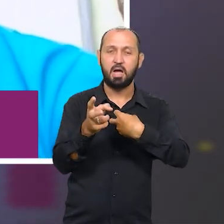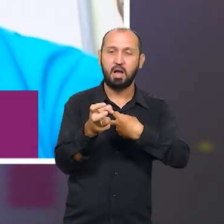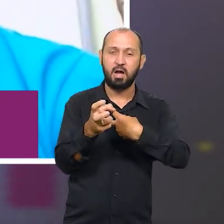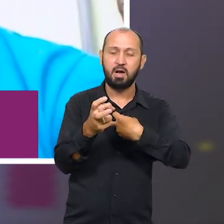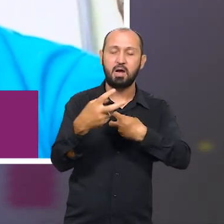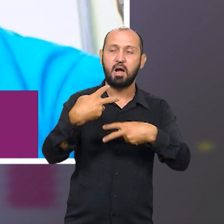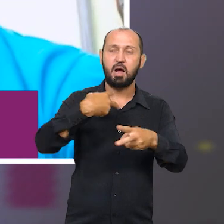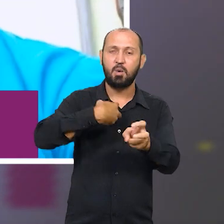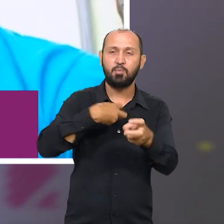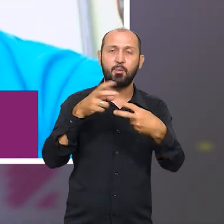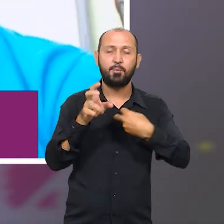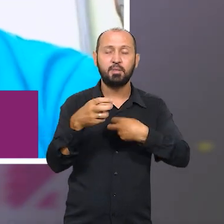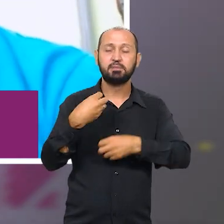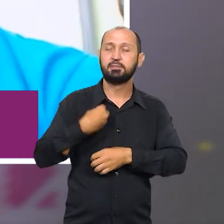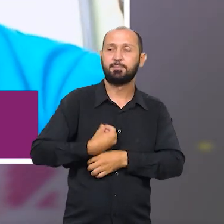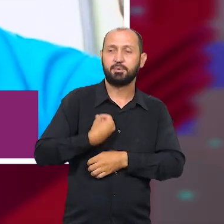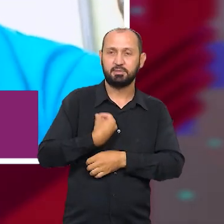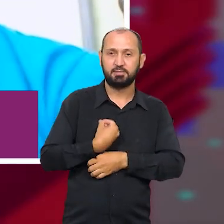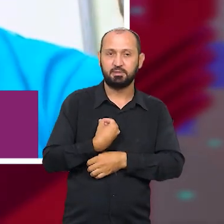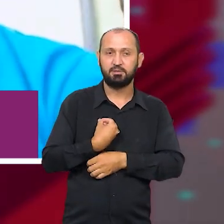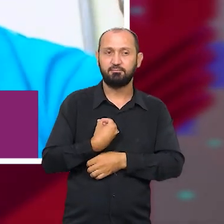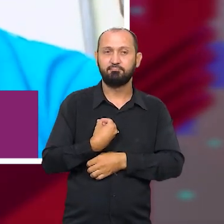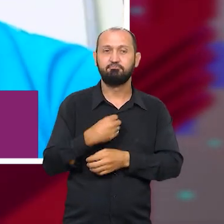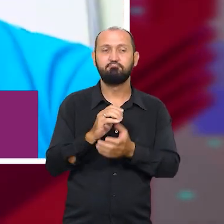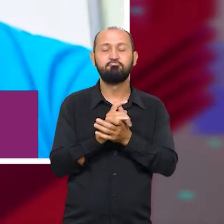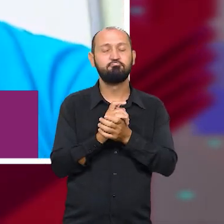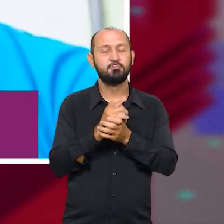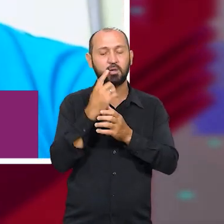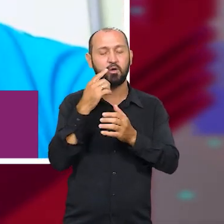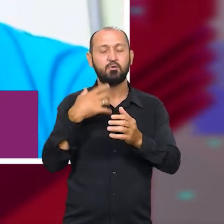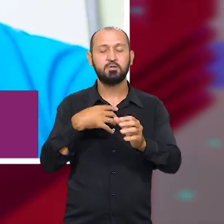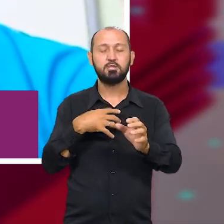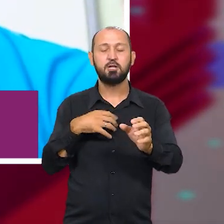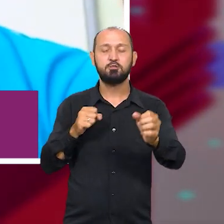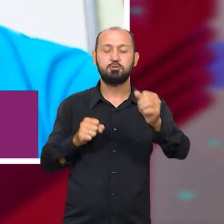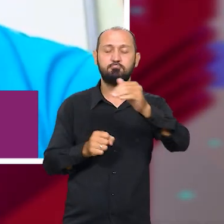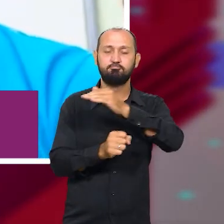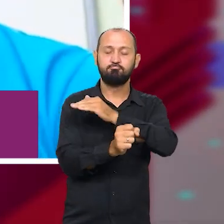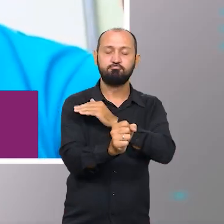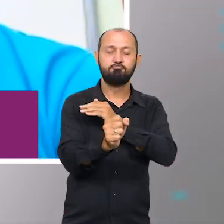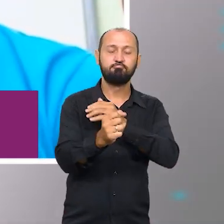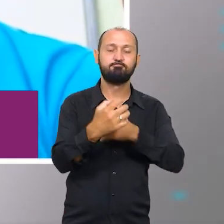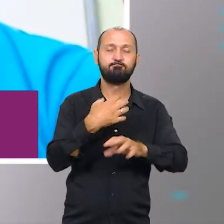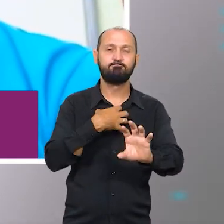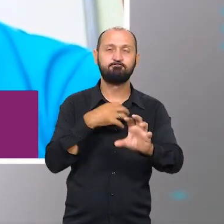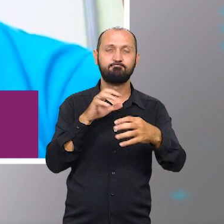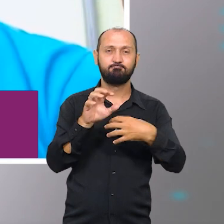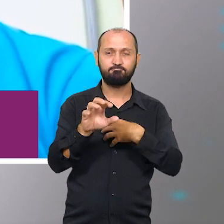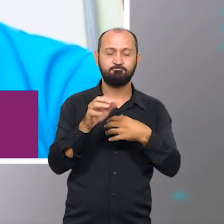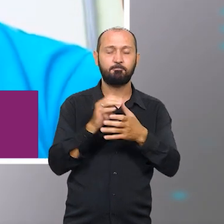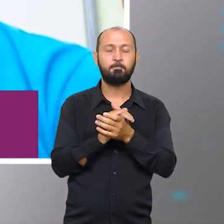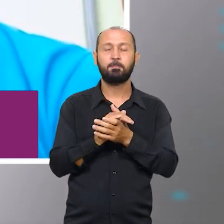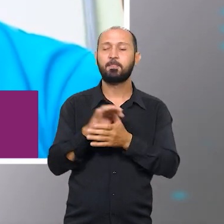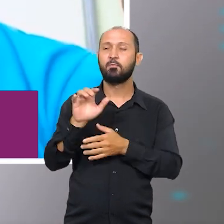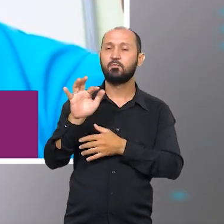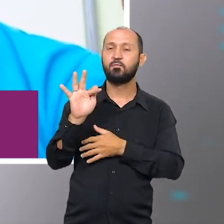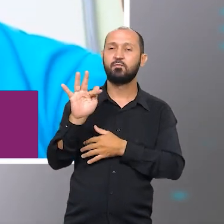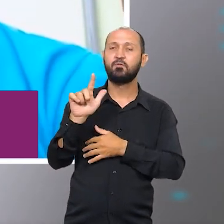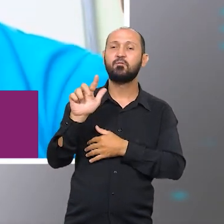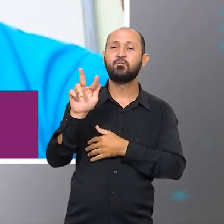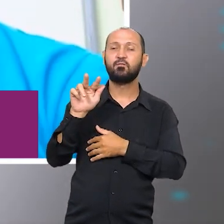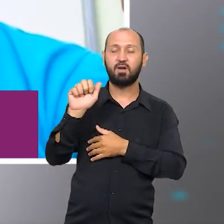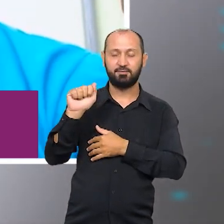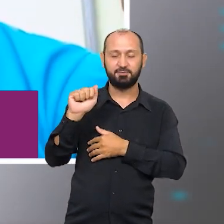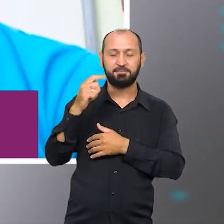estar presente, é se colocar no lugar do outro. Muito bem, Flávia, e para a gente finalizar,